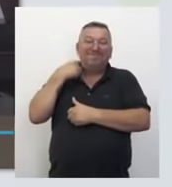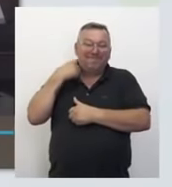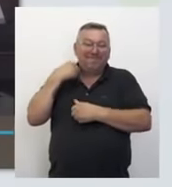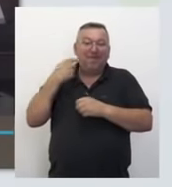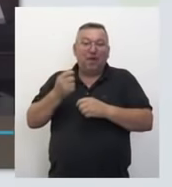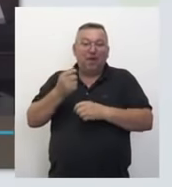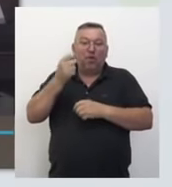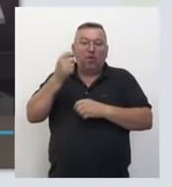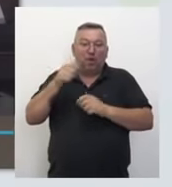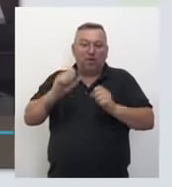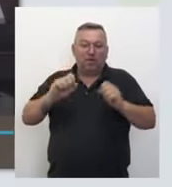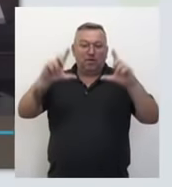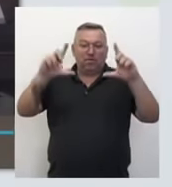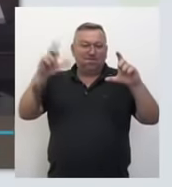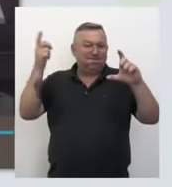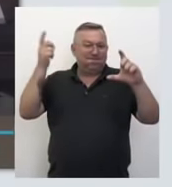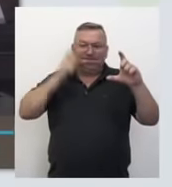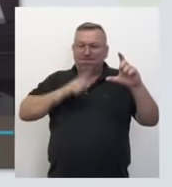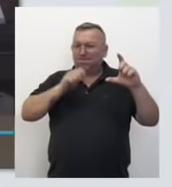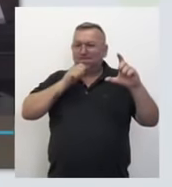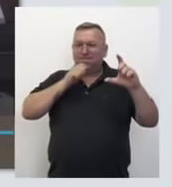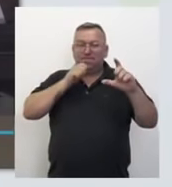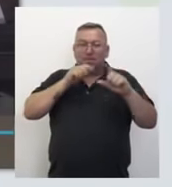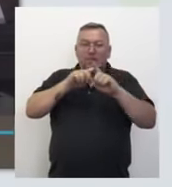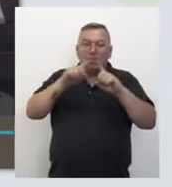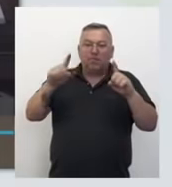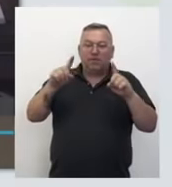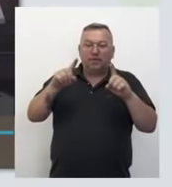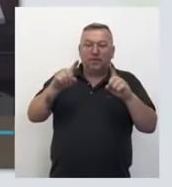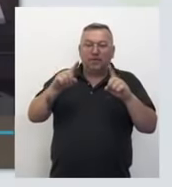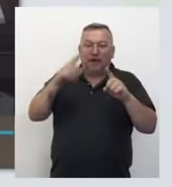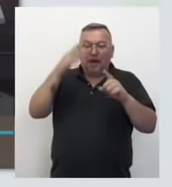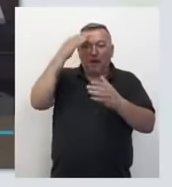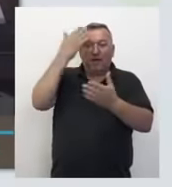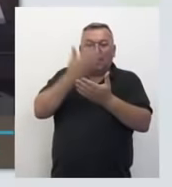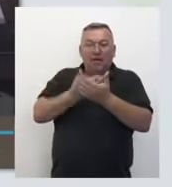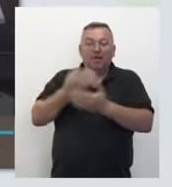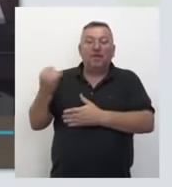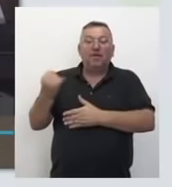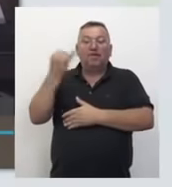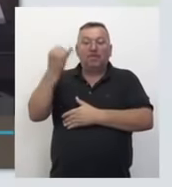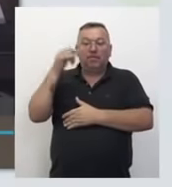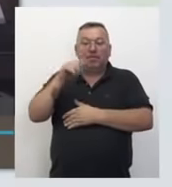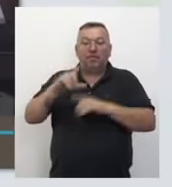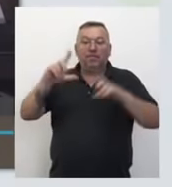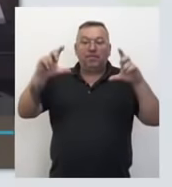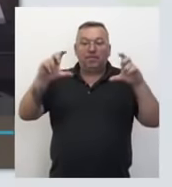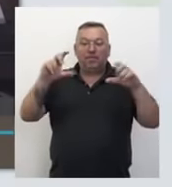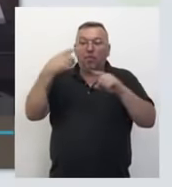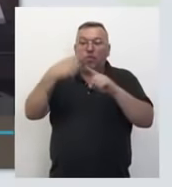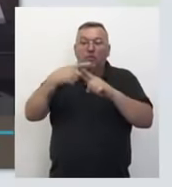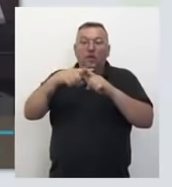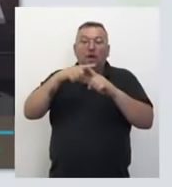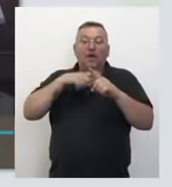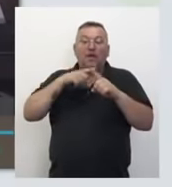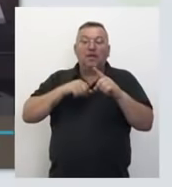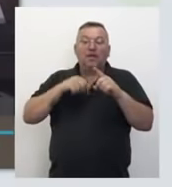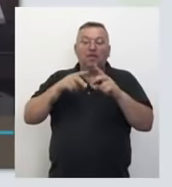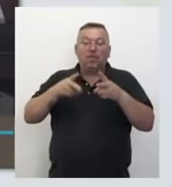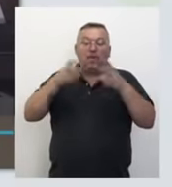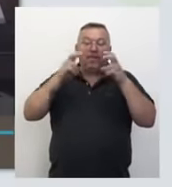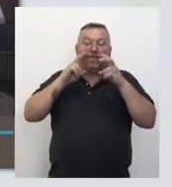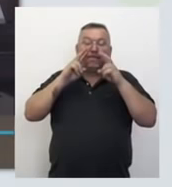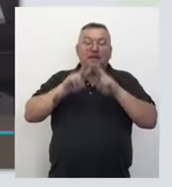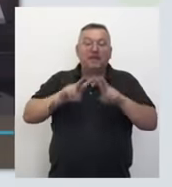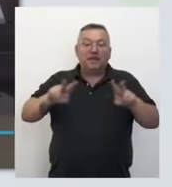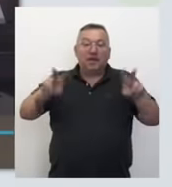essa foto não sai. Mas Sagan acreditava na importância dessa foto por termos uma perspectiva